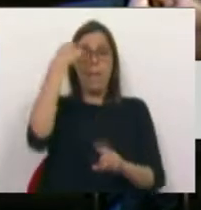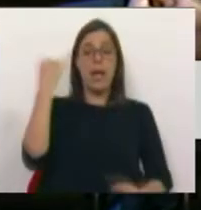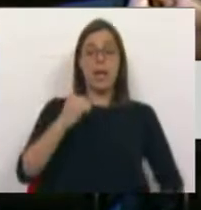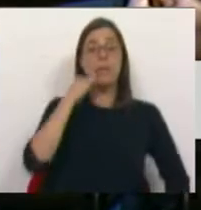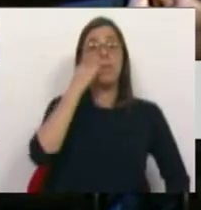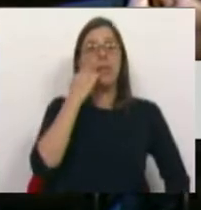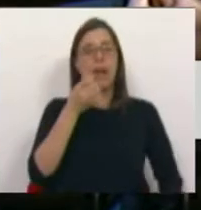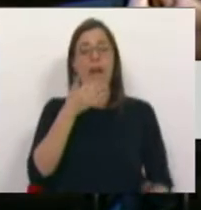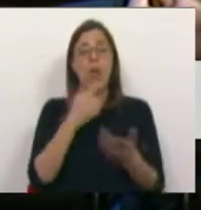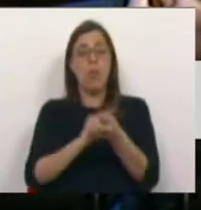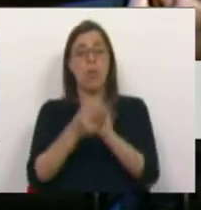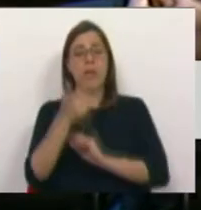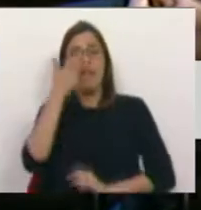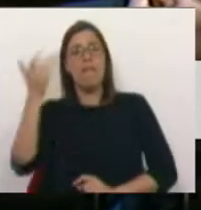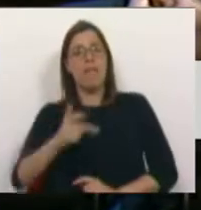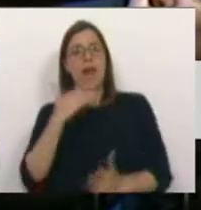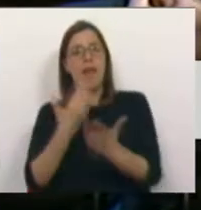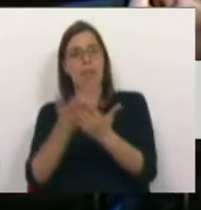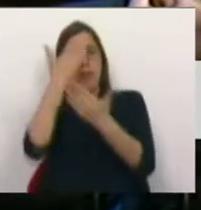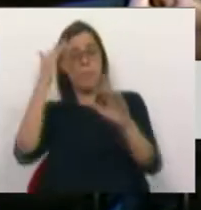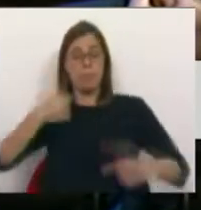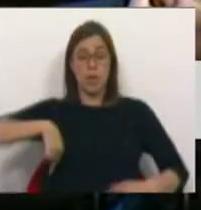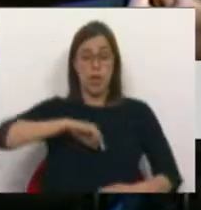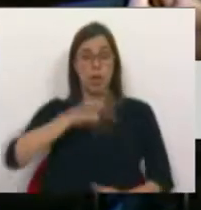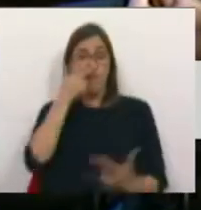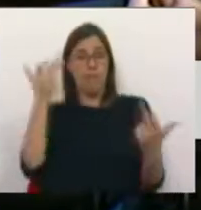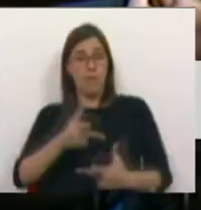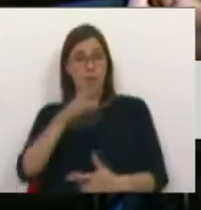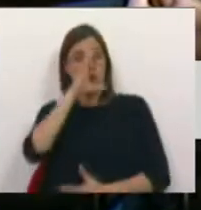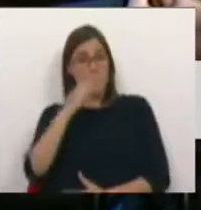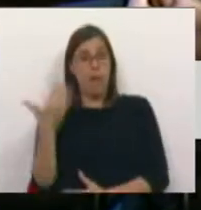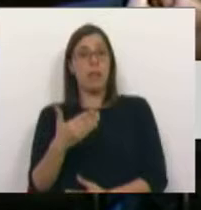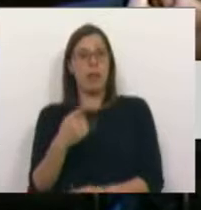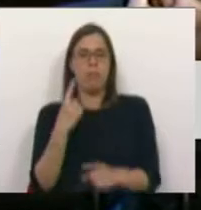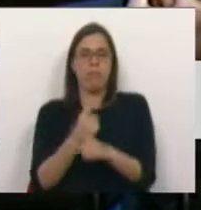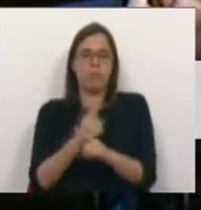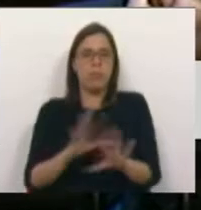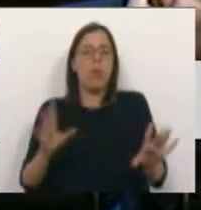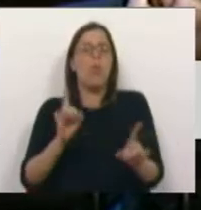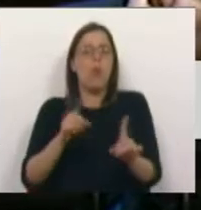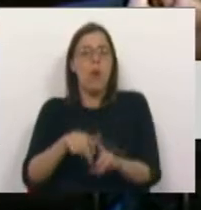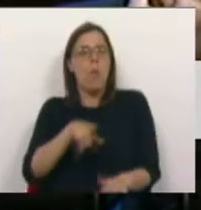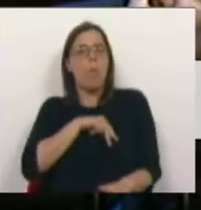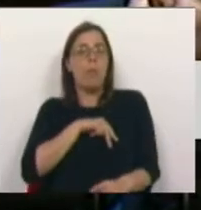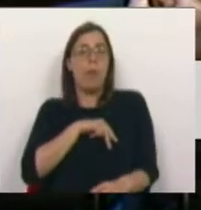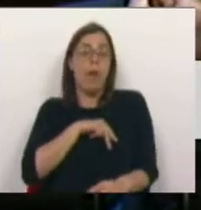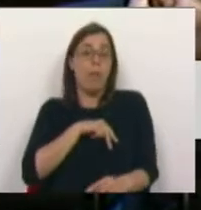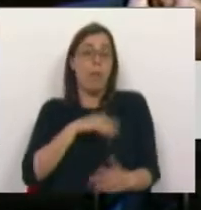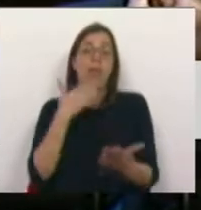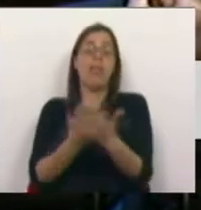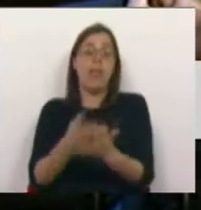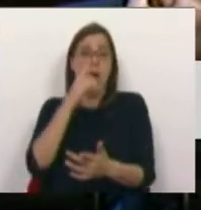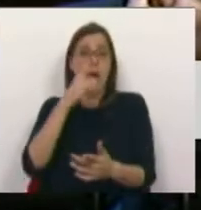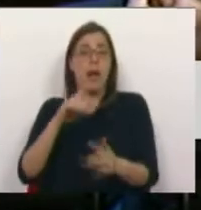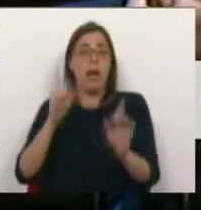crimes graves, fragiliza a democracia. E para nós, enfraquecer o Estado de Direito é, em bom rigor, um prémio que se dá